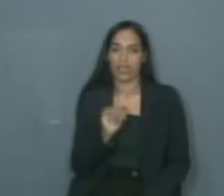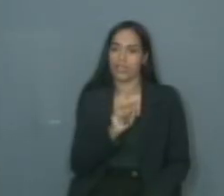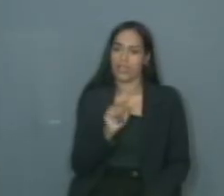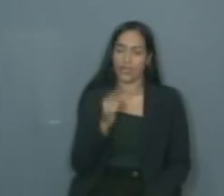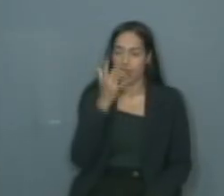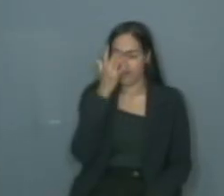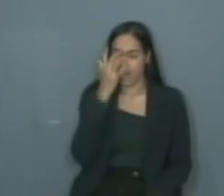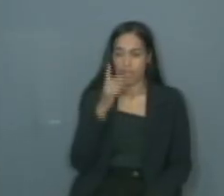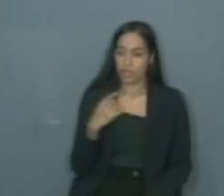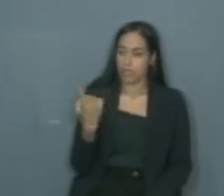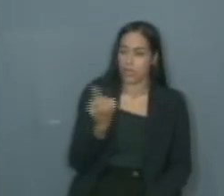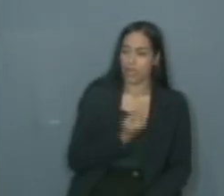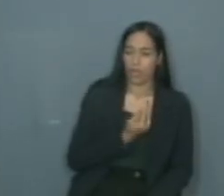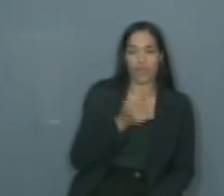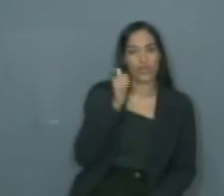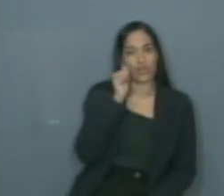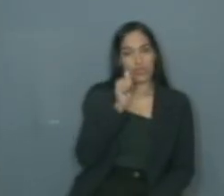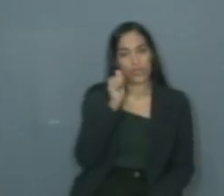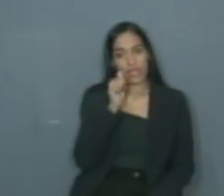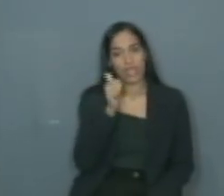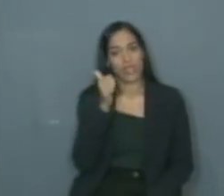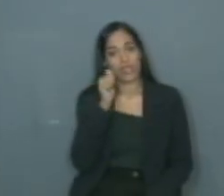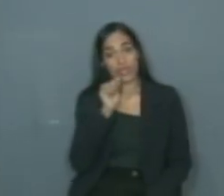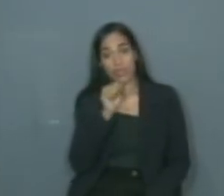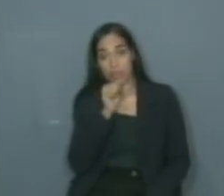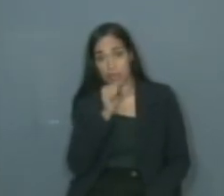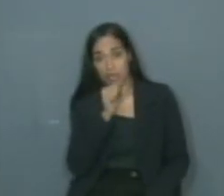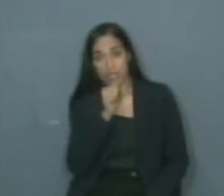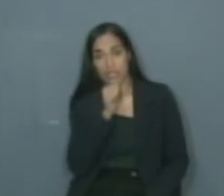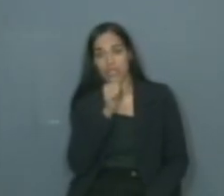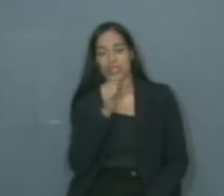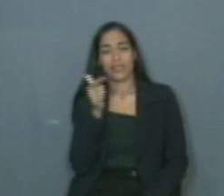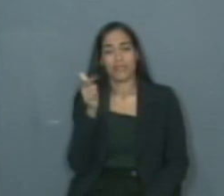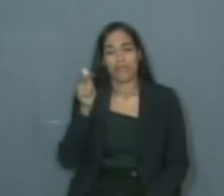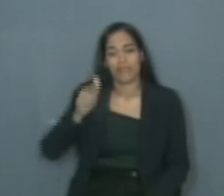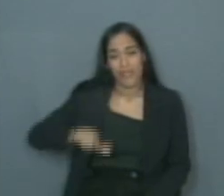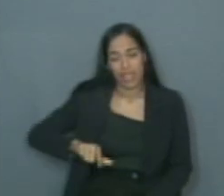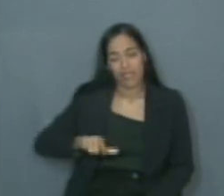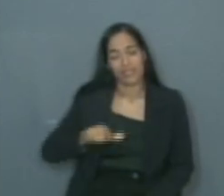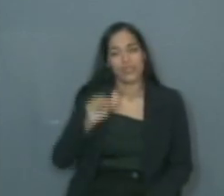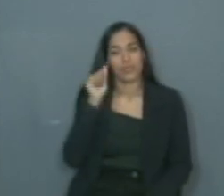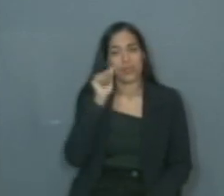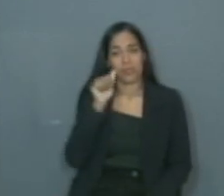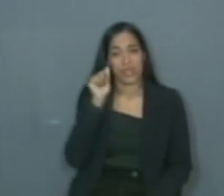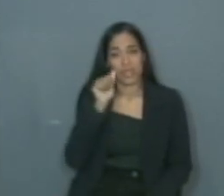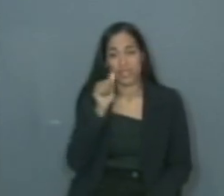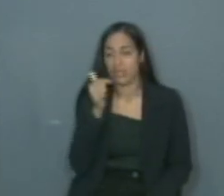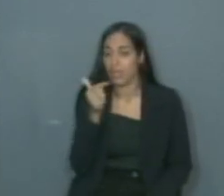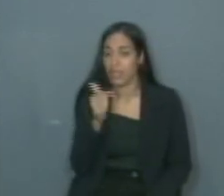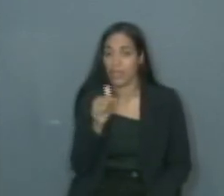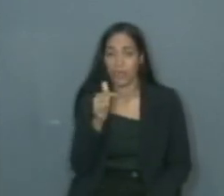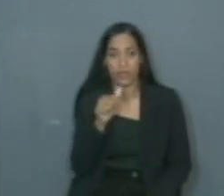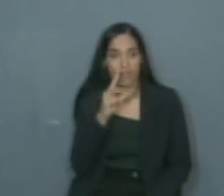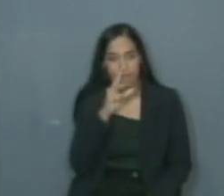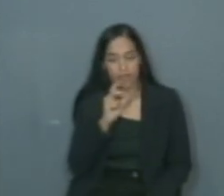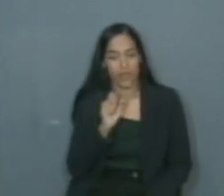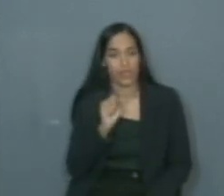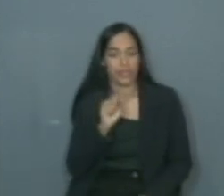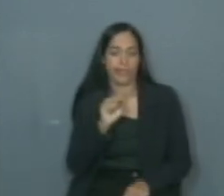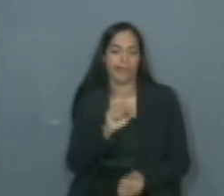para nós, que somos mulheres, mães, sabermos que mais uma criança indefesa teve seus